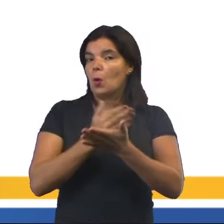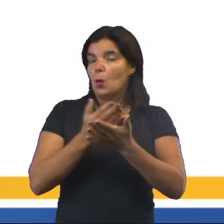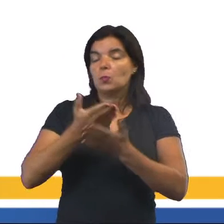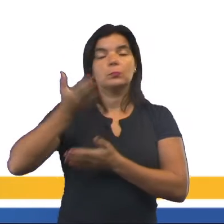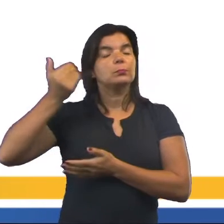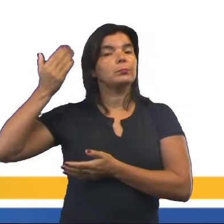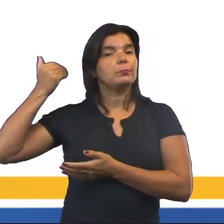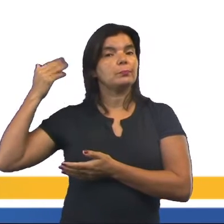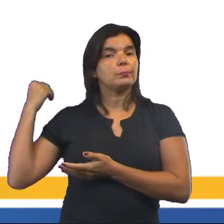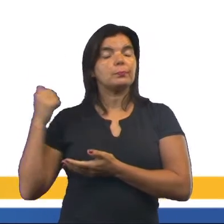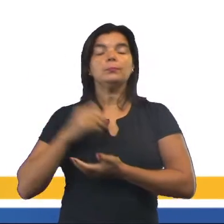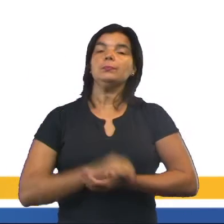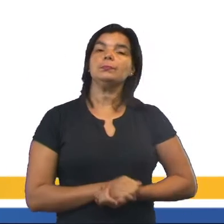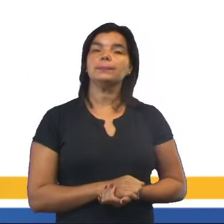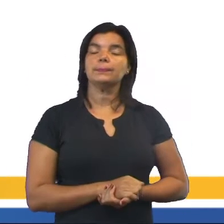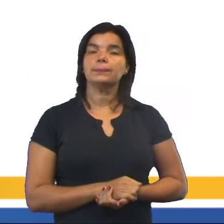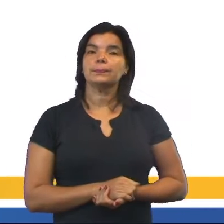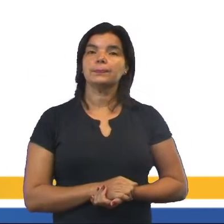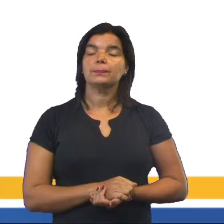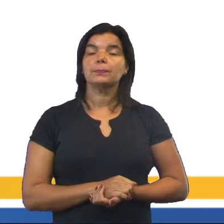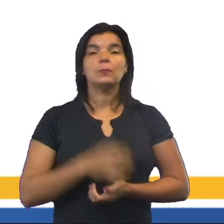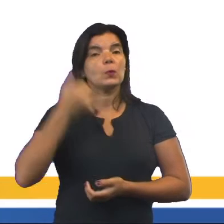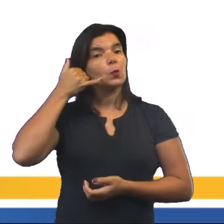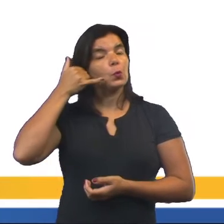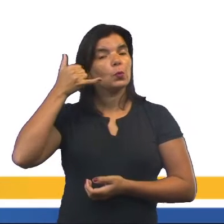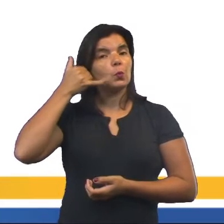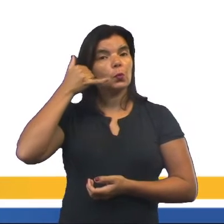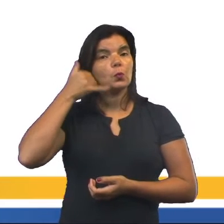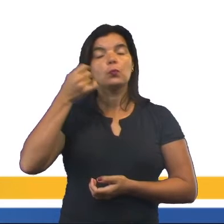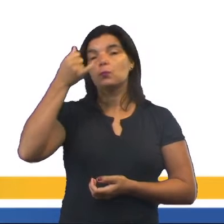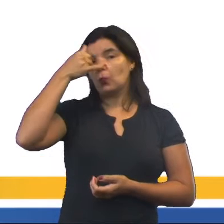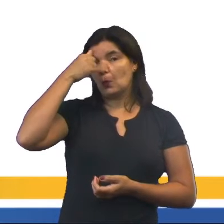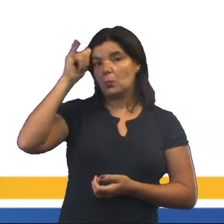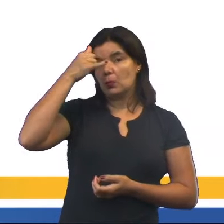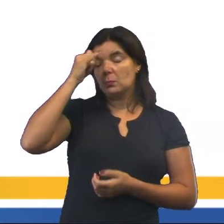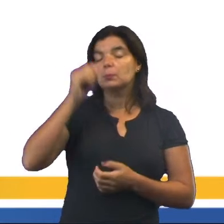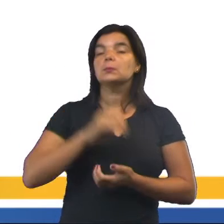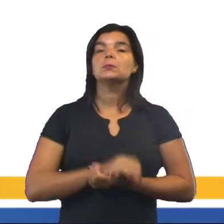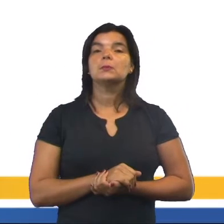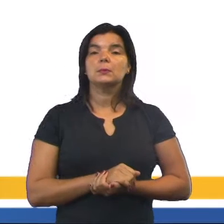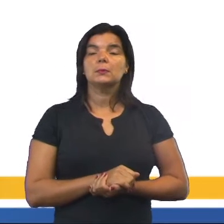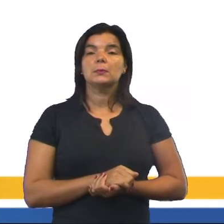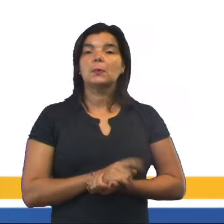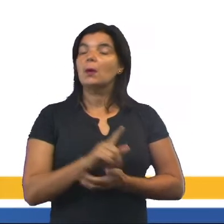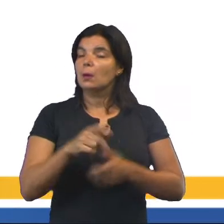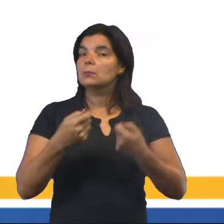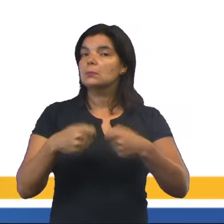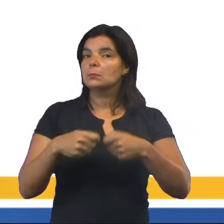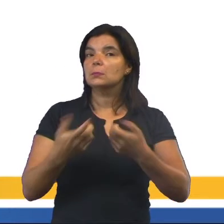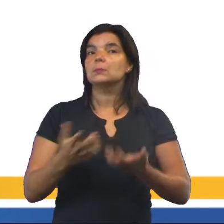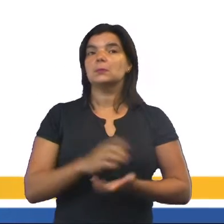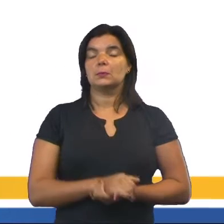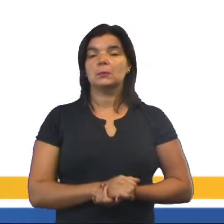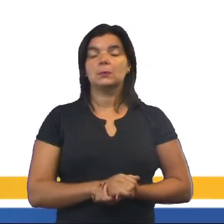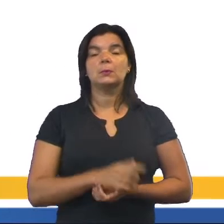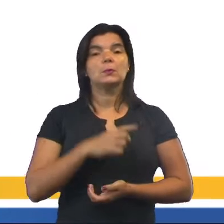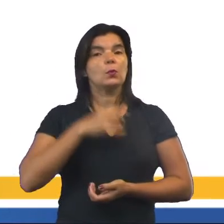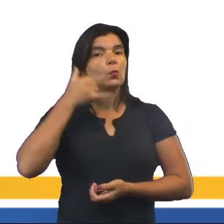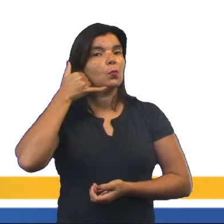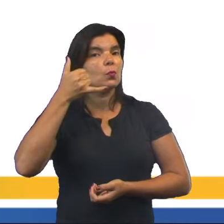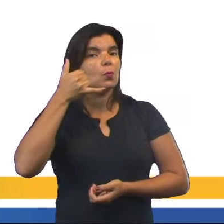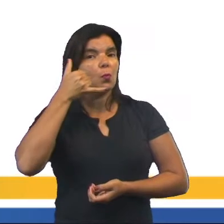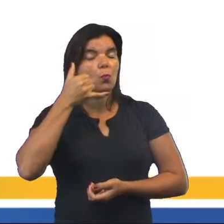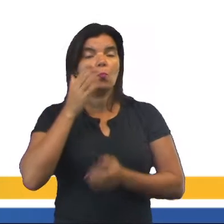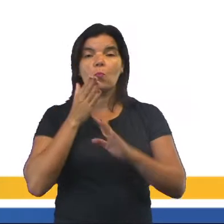décadas atrás, quando o telefone foi inventado, era necessário que a gente ligasse